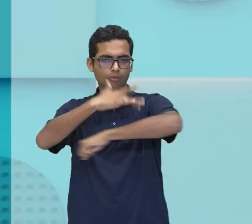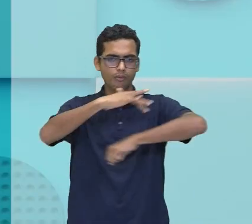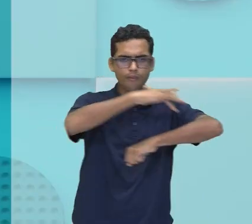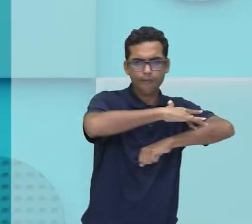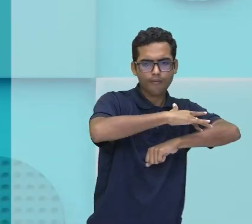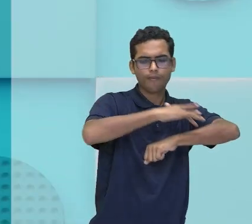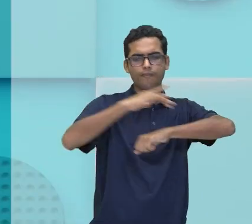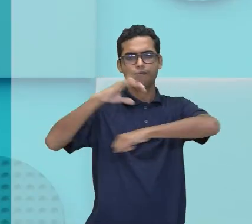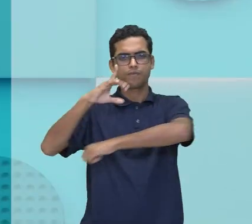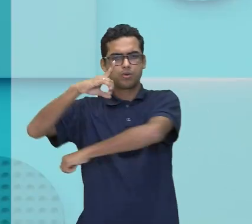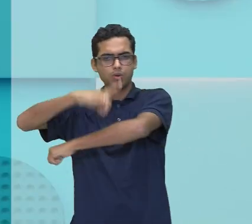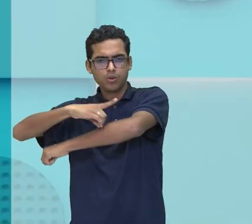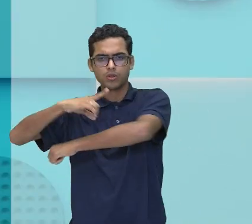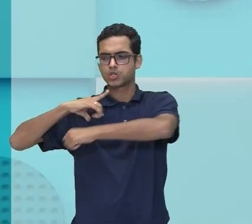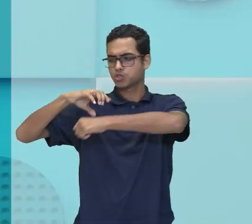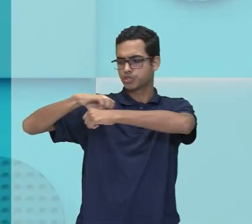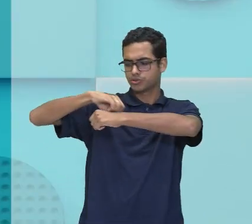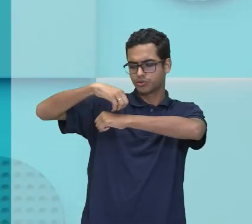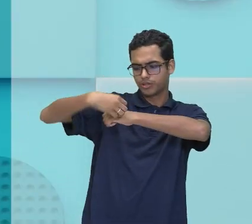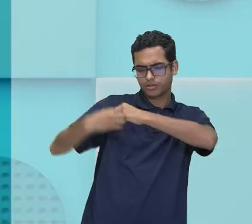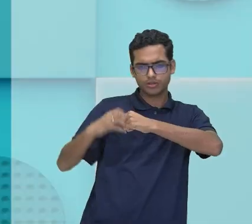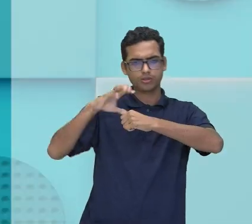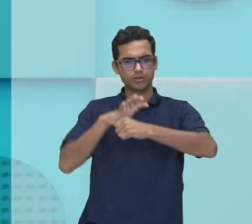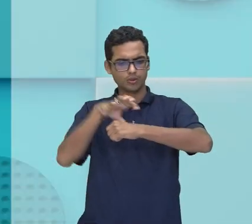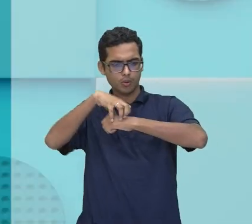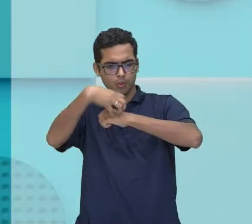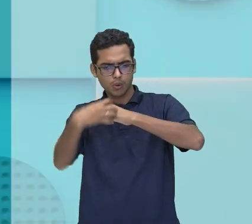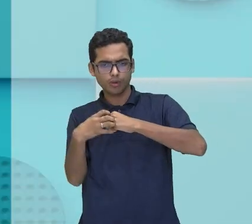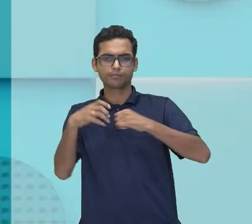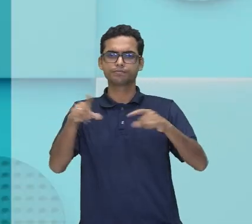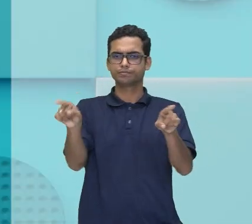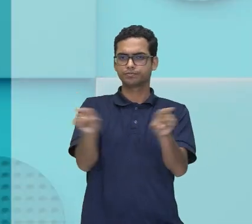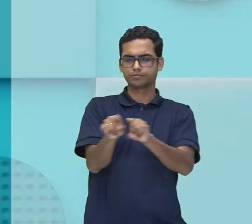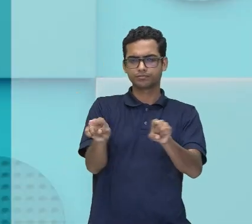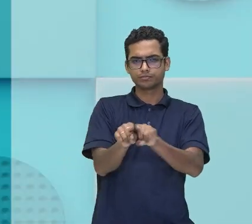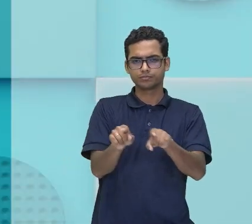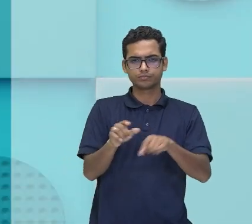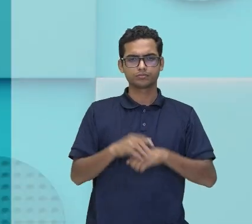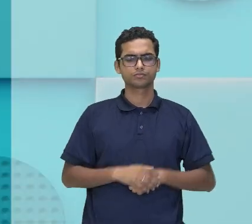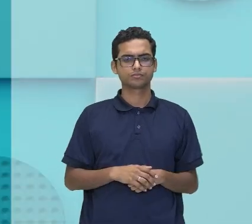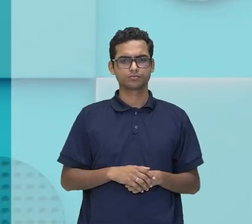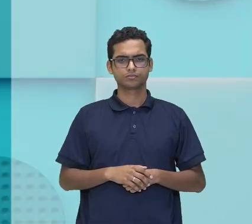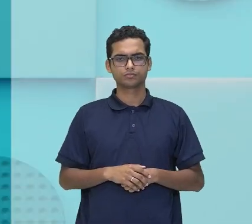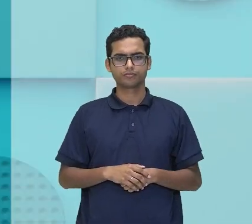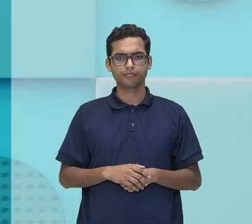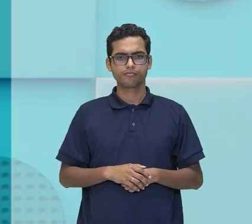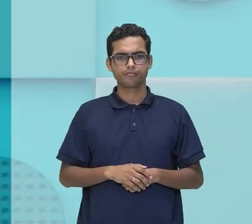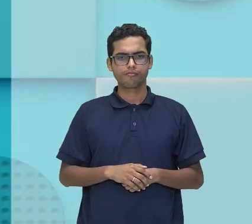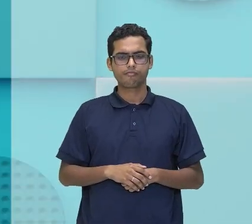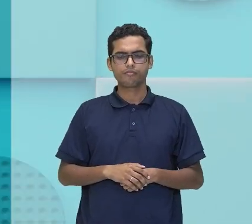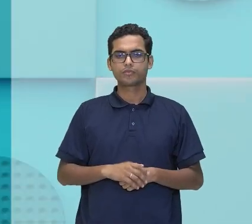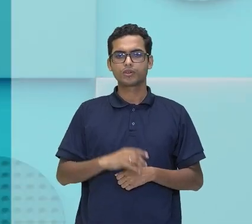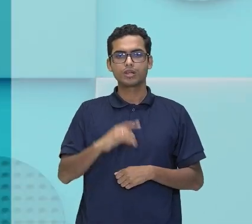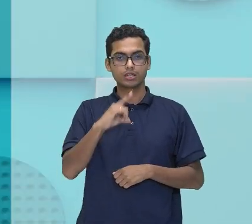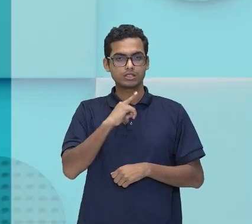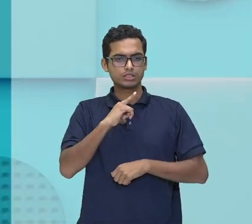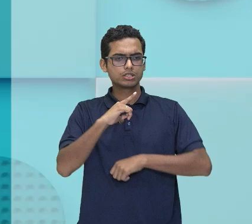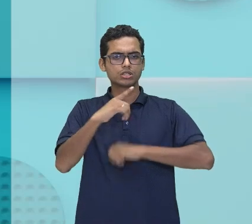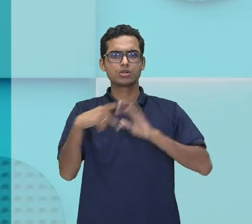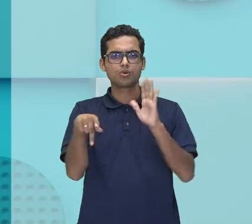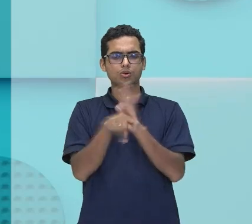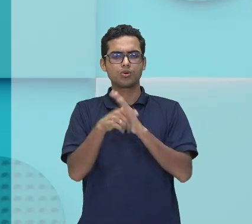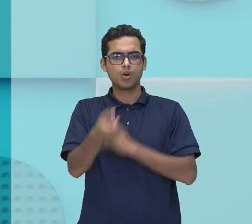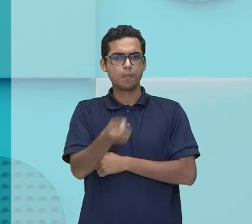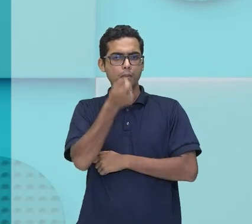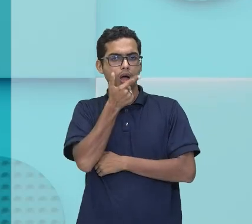que até o final do ano diz que já tinha ali uns medicamentos que já conseguia tratar 98% da doença